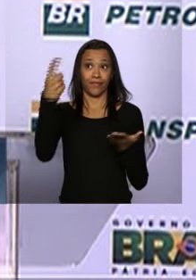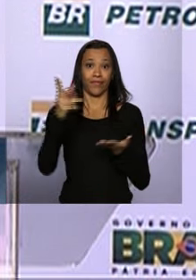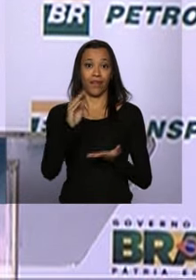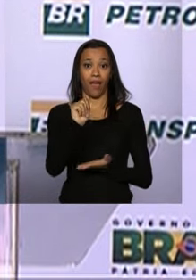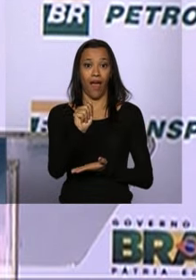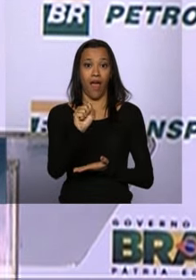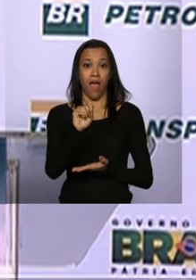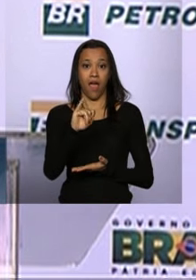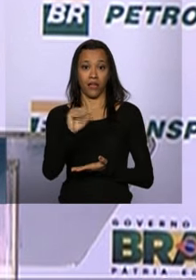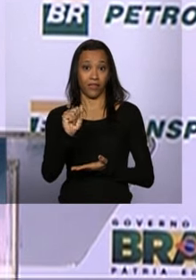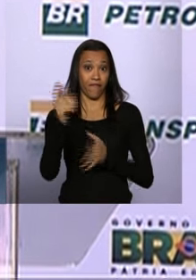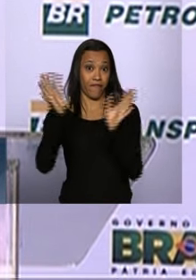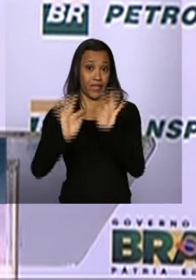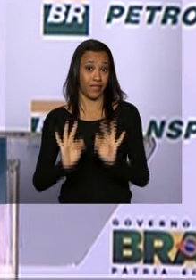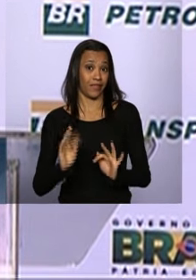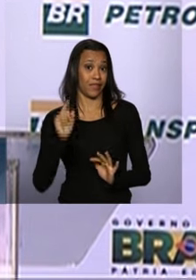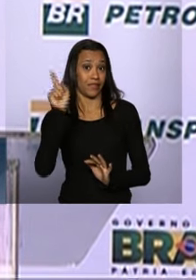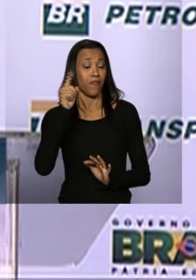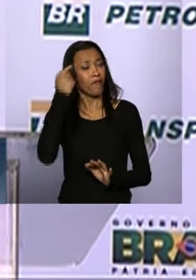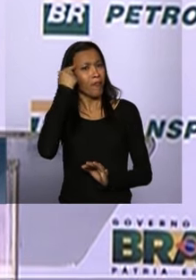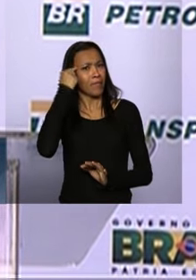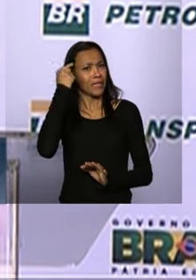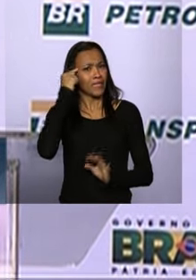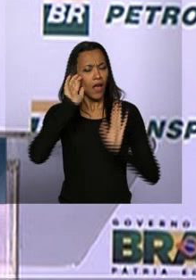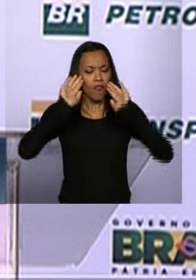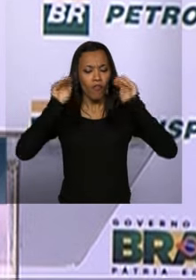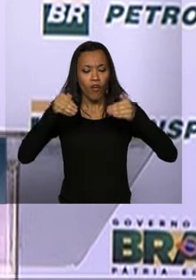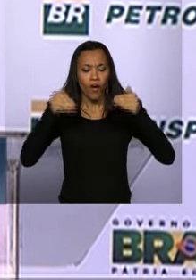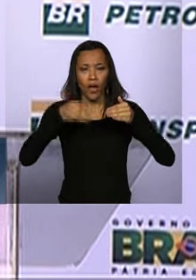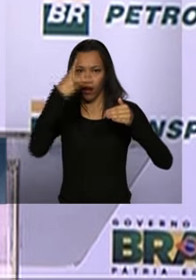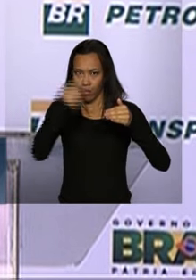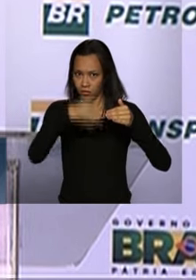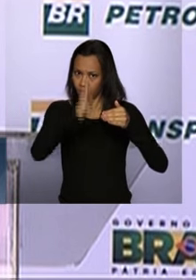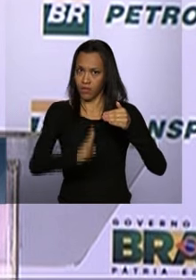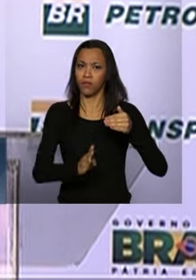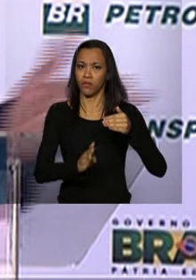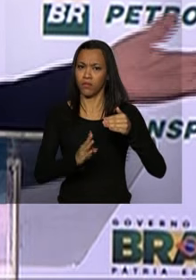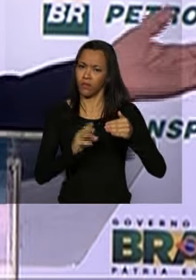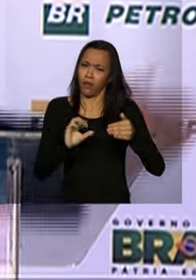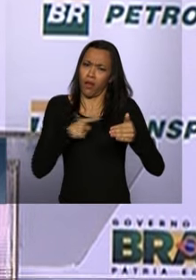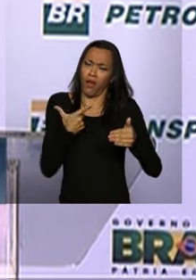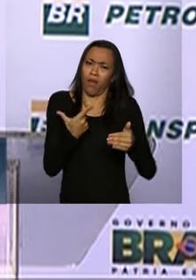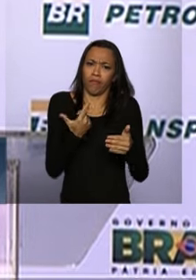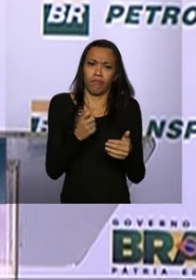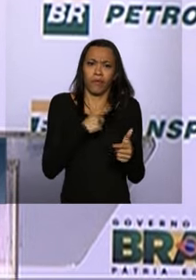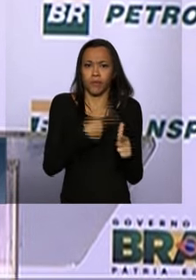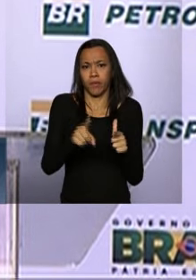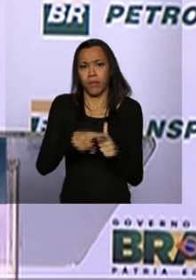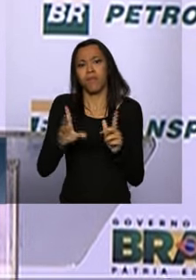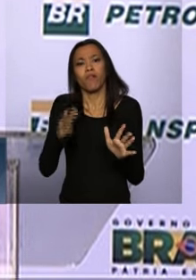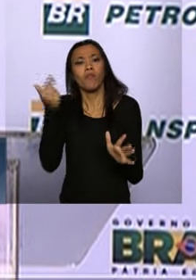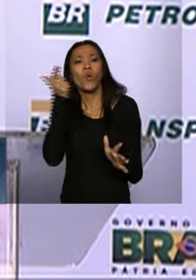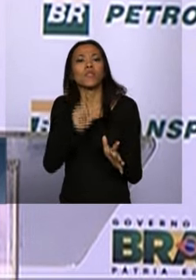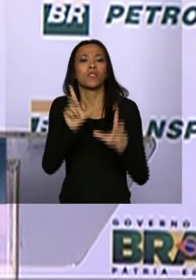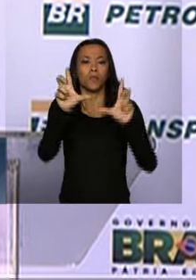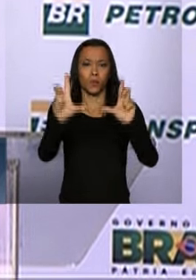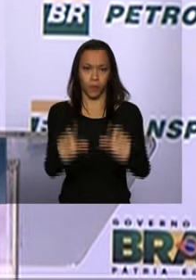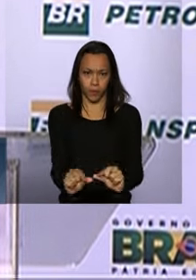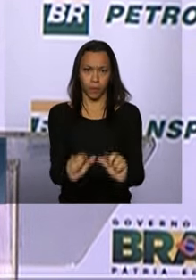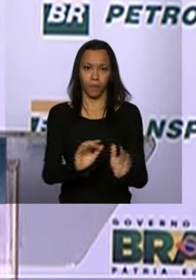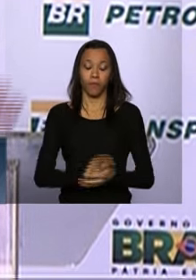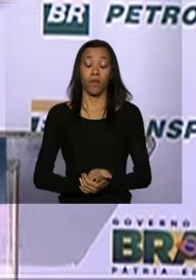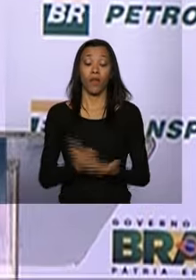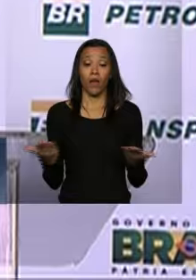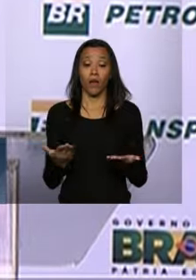vida. Vamos pensar realmente no Brasil. Temos dificuldade, mas vamos superar. Bom, quero cumprimentar os demais componentes da